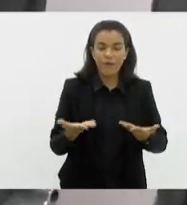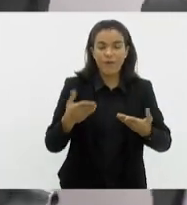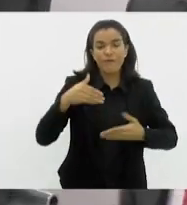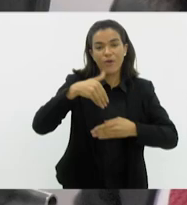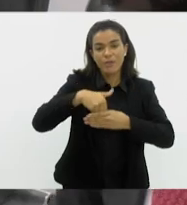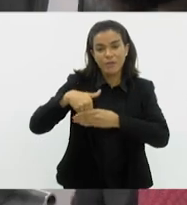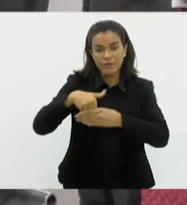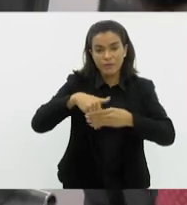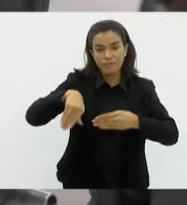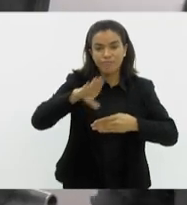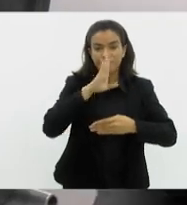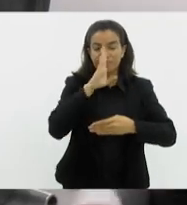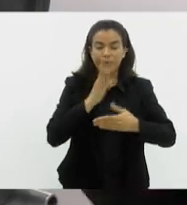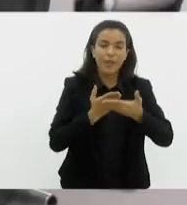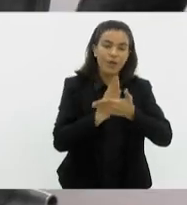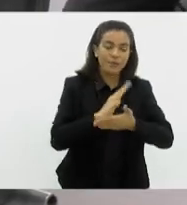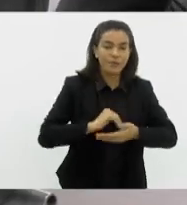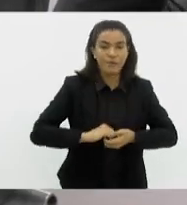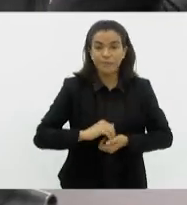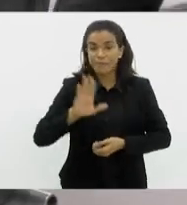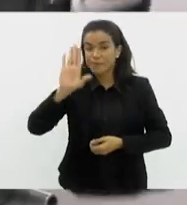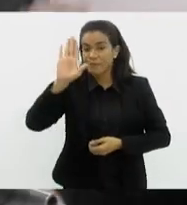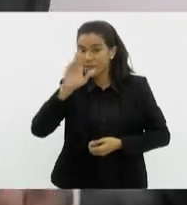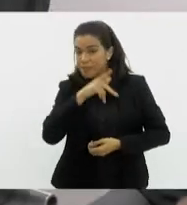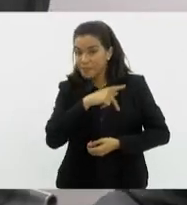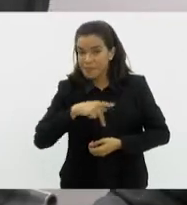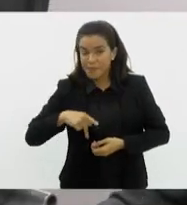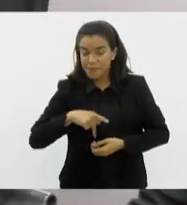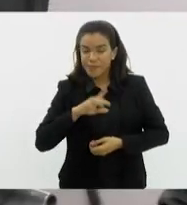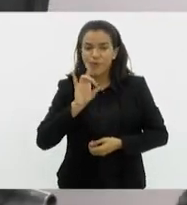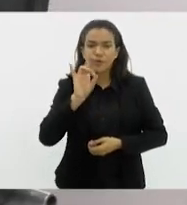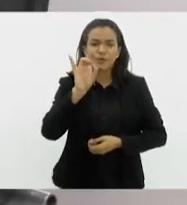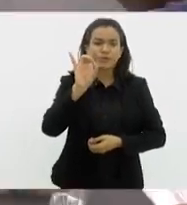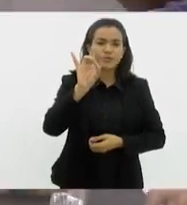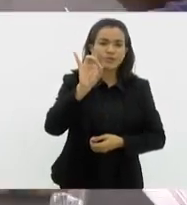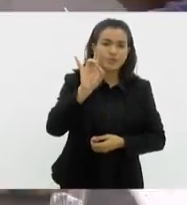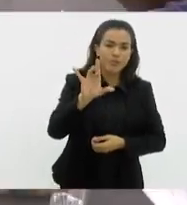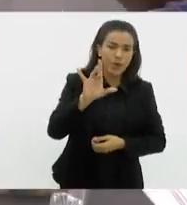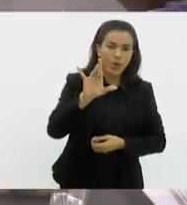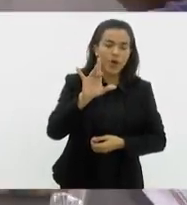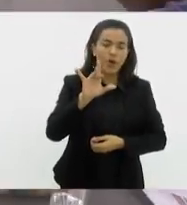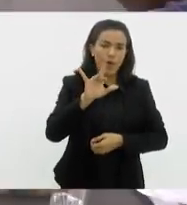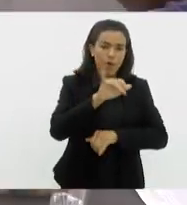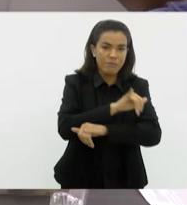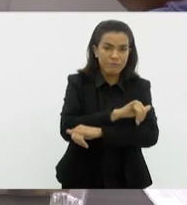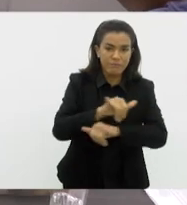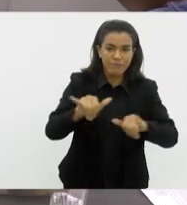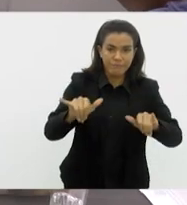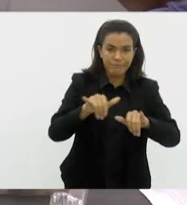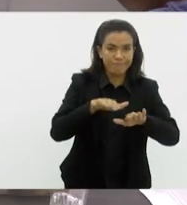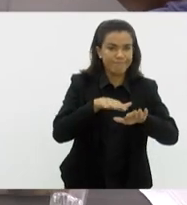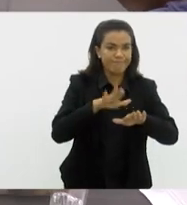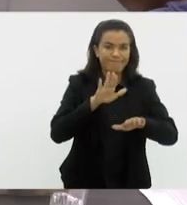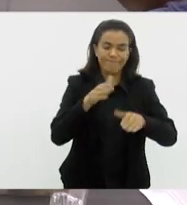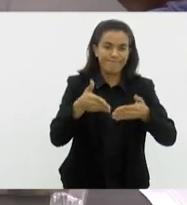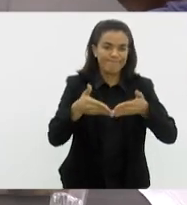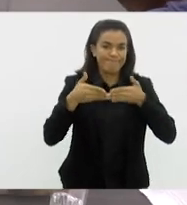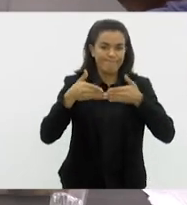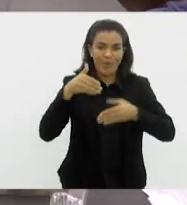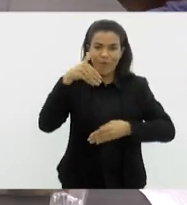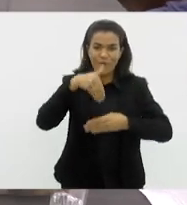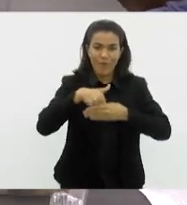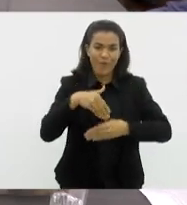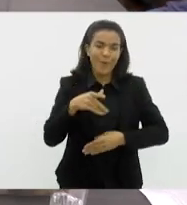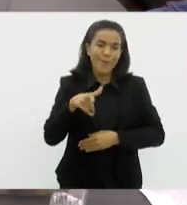aprovam, permaneçam como estão, aprovado. Presidente. Pois não, deputado só Serafim. Registrar aqui a minha abstenção nessa votação. Acho que o Estado de